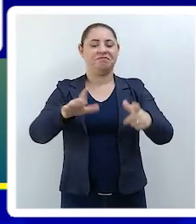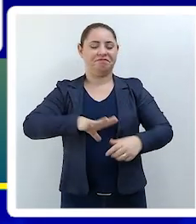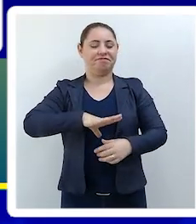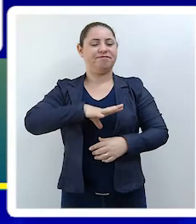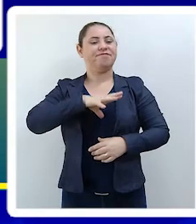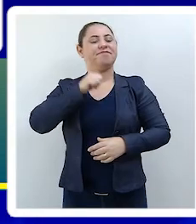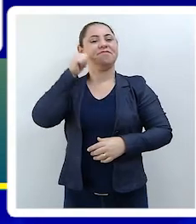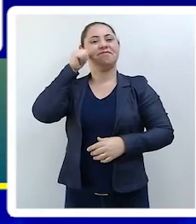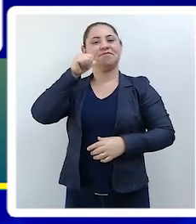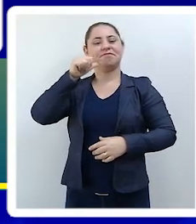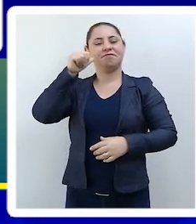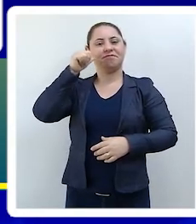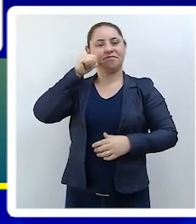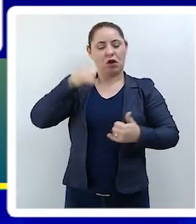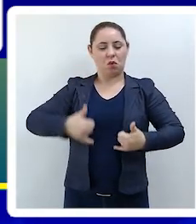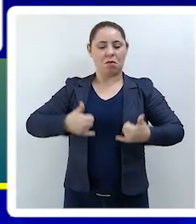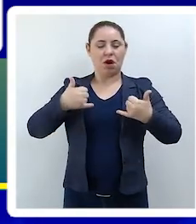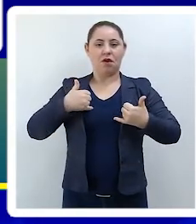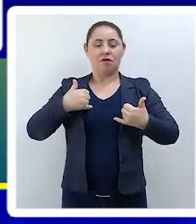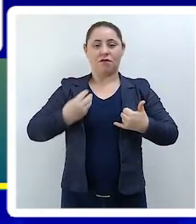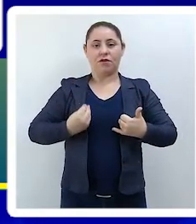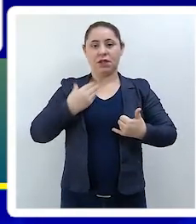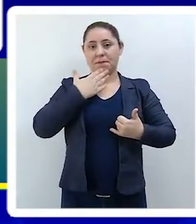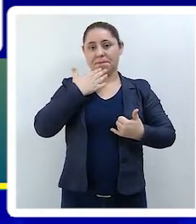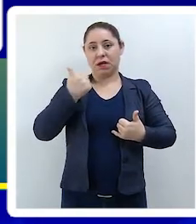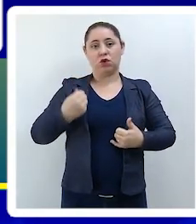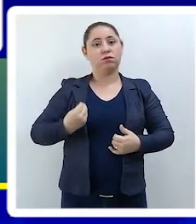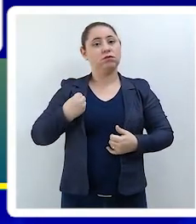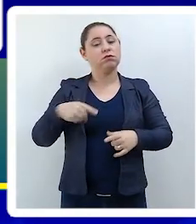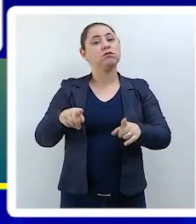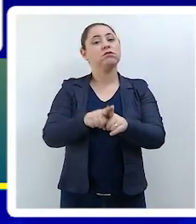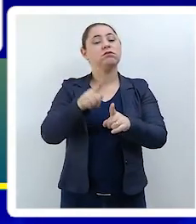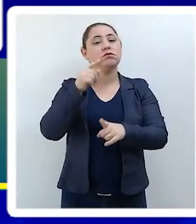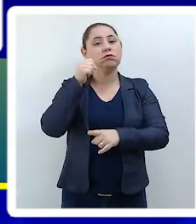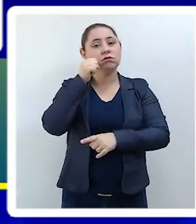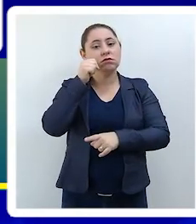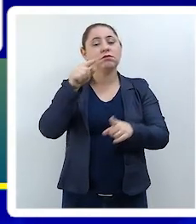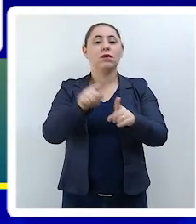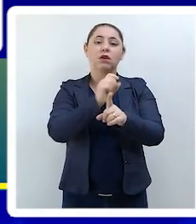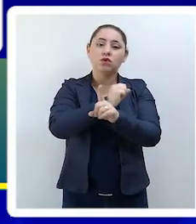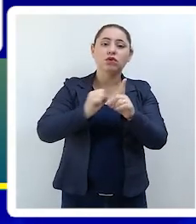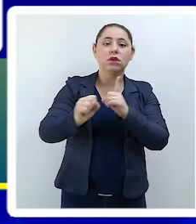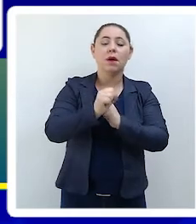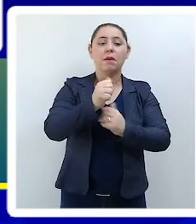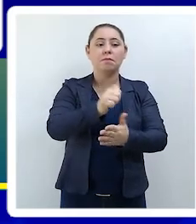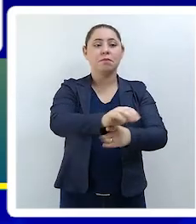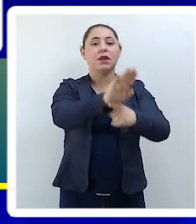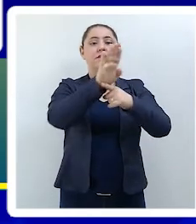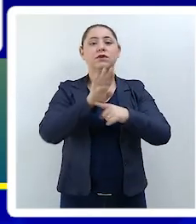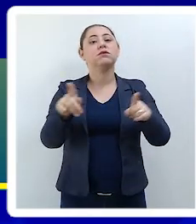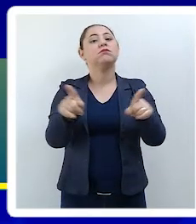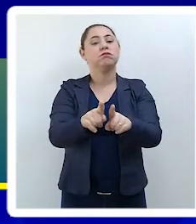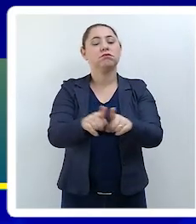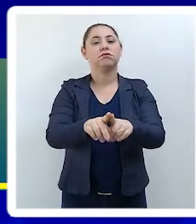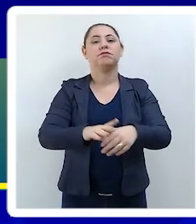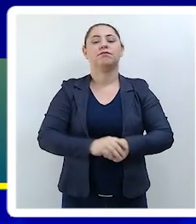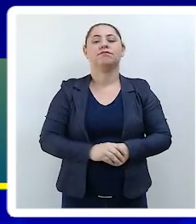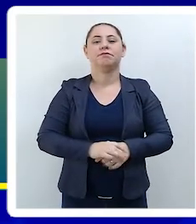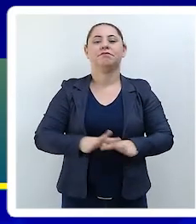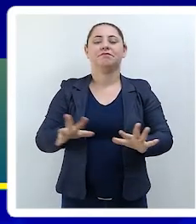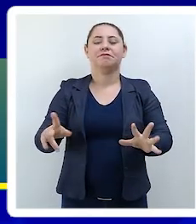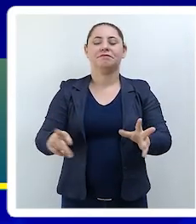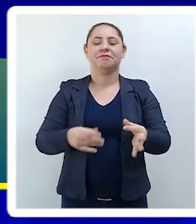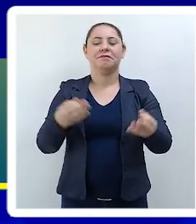feminina, para uma vida melhor entre as mulheres e vai trazer melhorias para a sociedade como um todo. Maravilha,